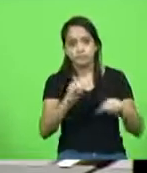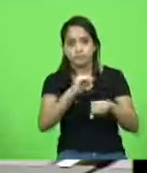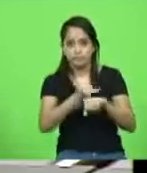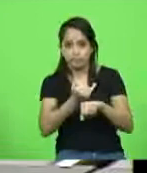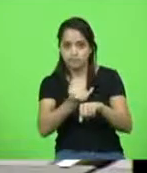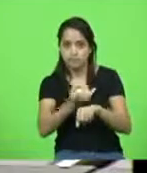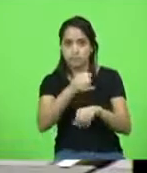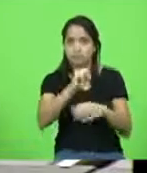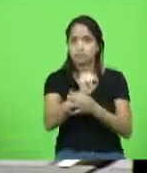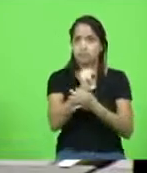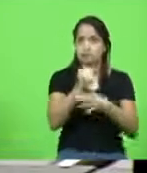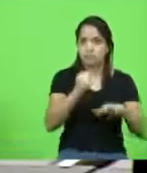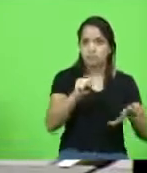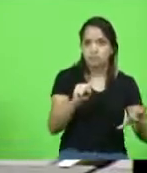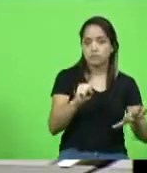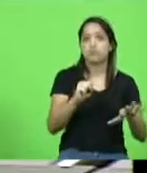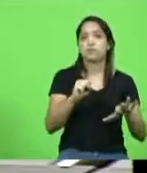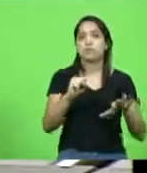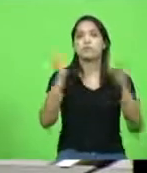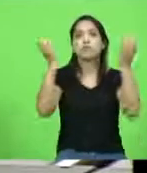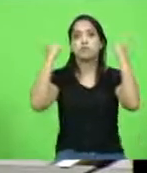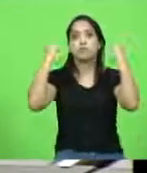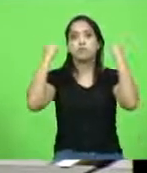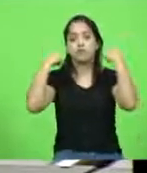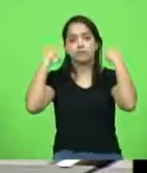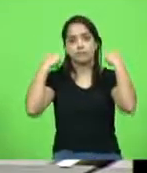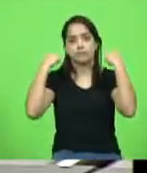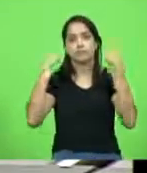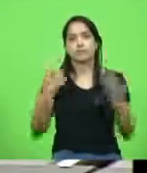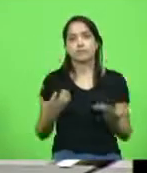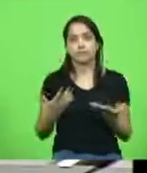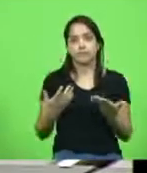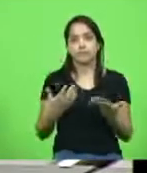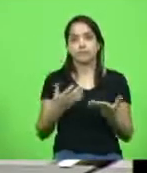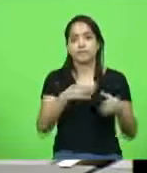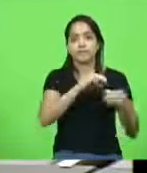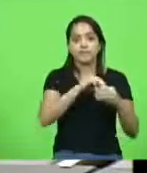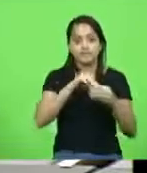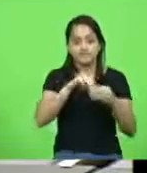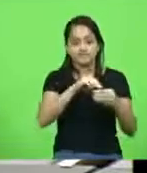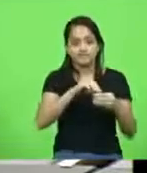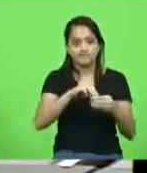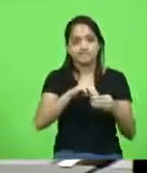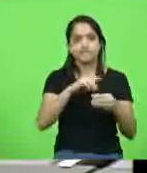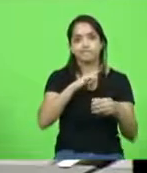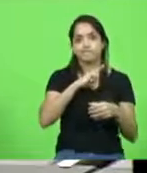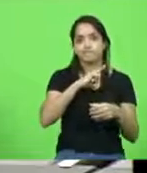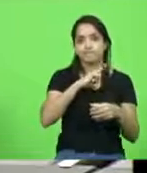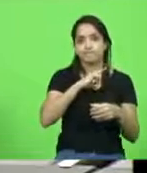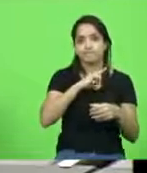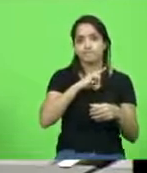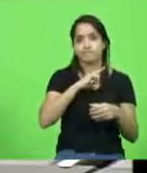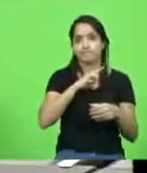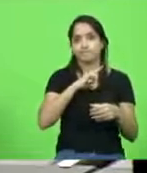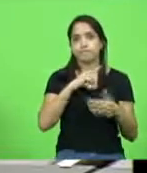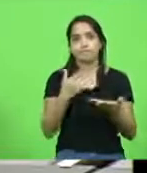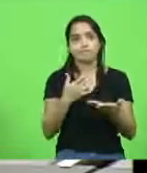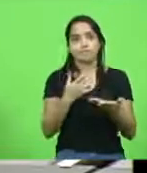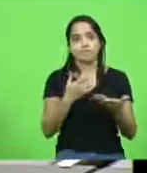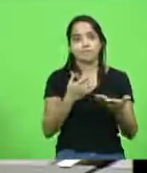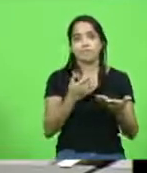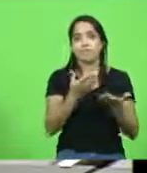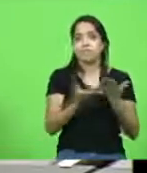São José Chapecó essa desintegração com os municípios há município que não está